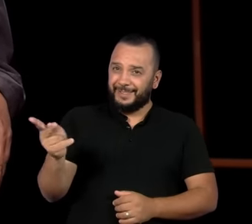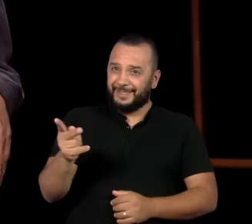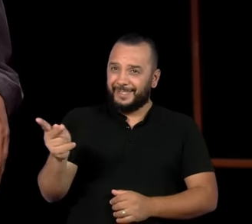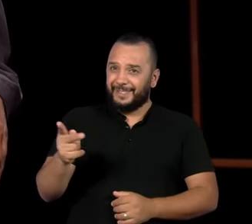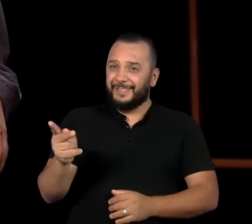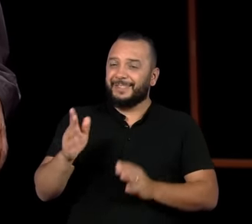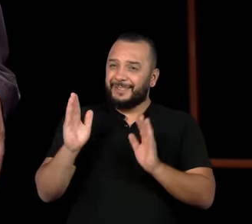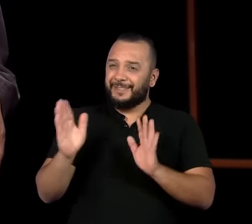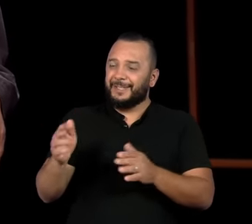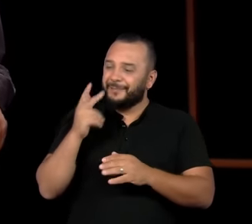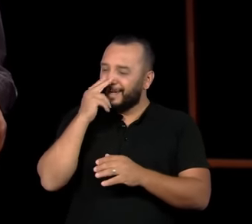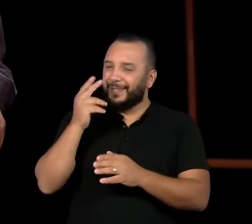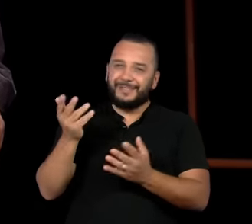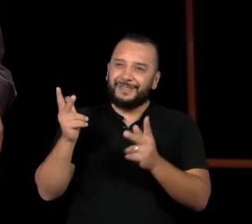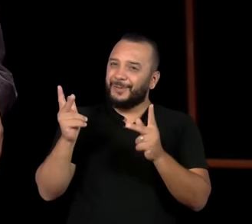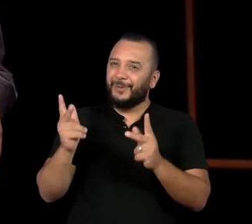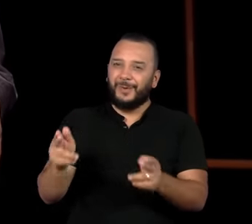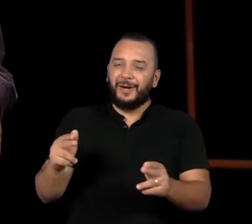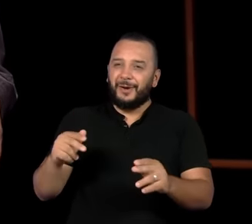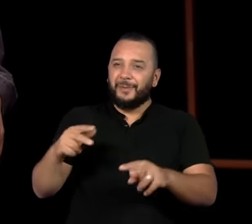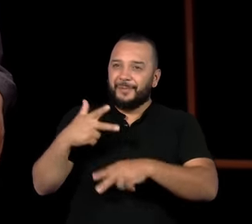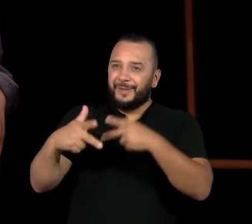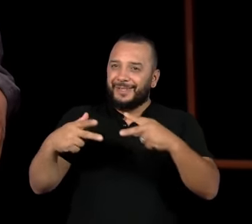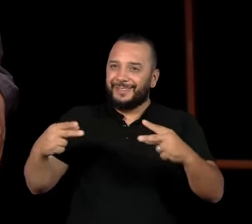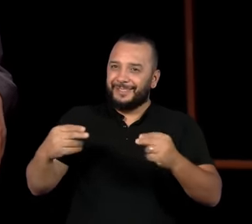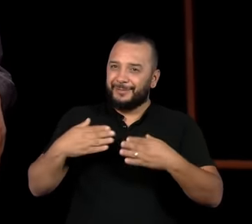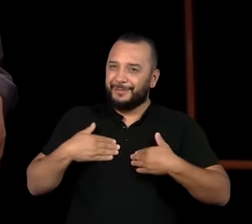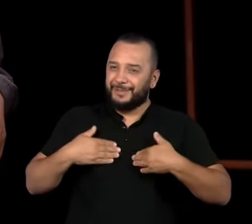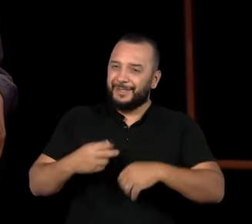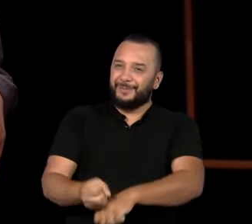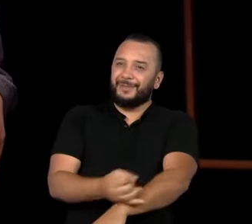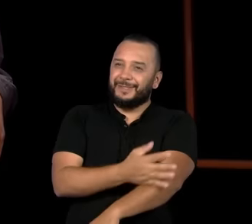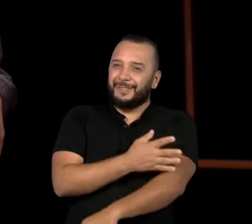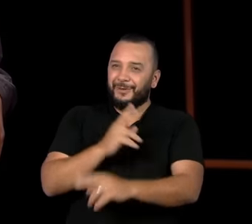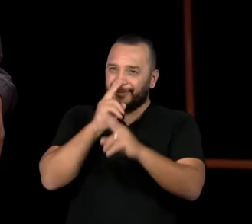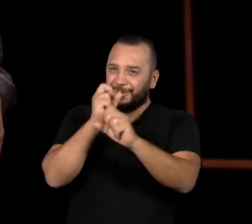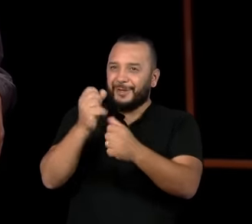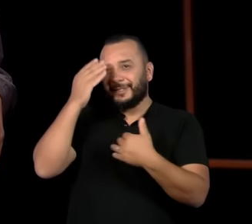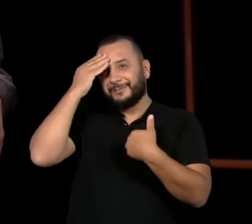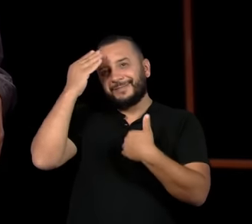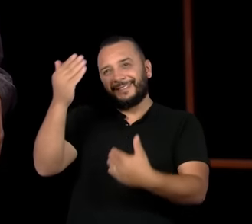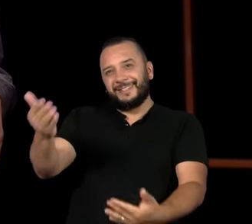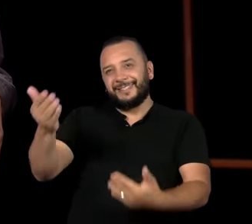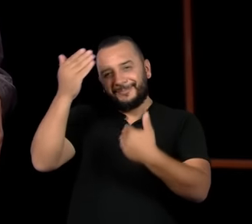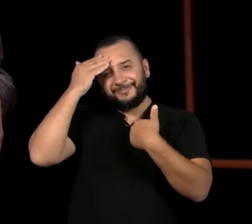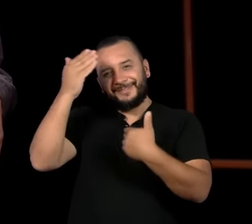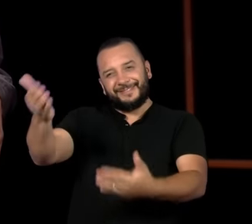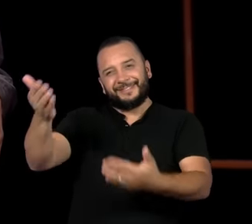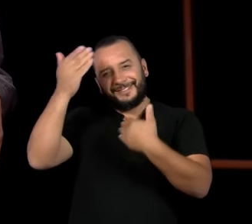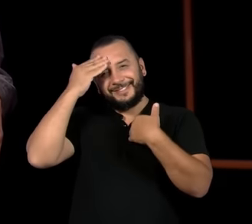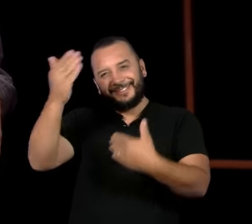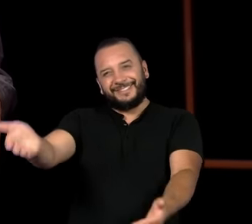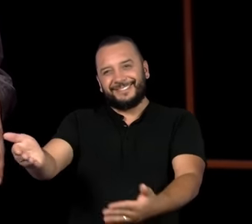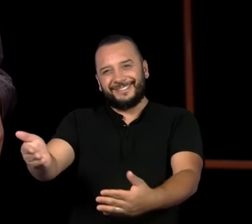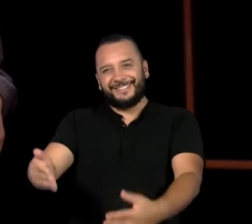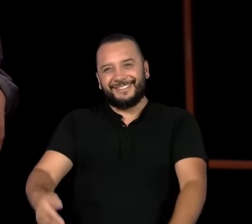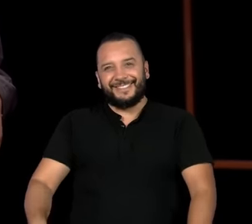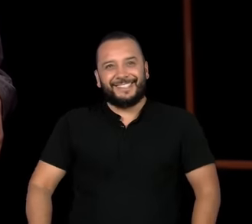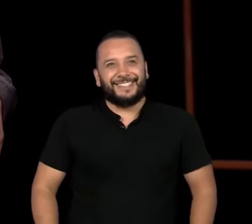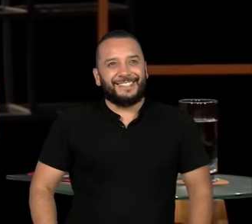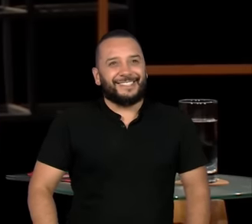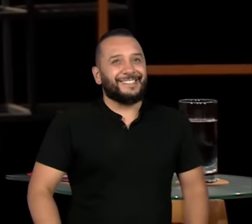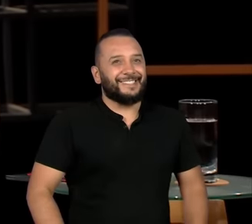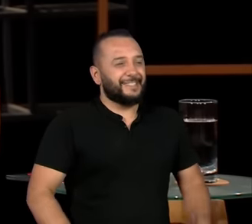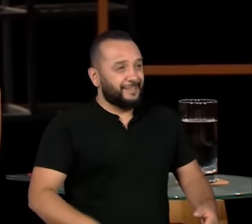vocês me premiaram com uma emoção muito grande, muito forte. Obrigado, obrigado, obrigado, obrigado, obrigado. Obrigada. Nós é